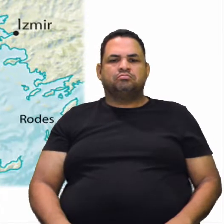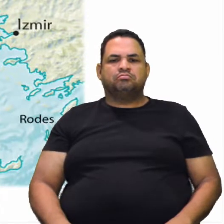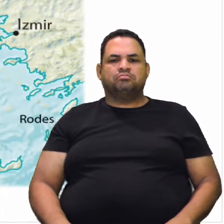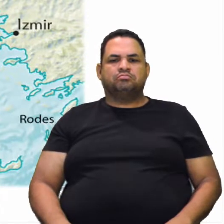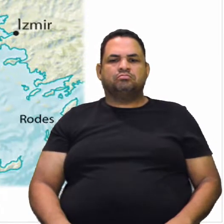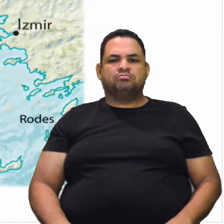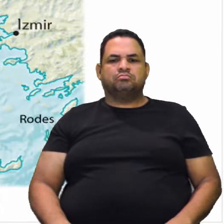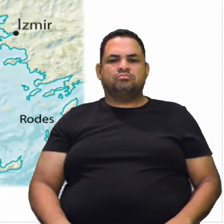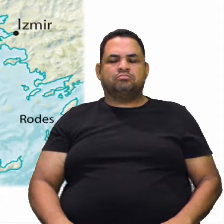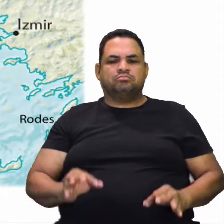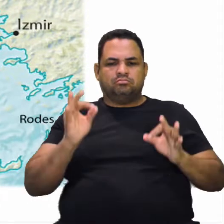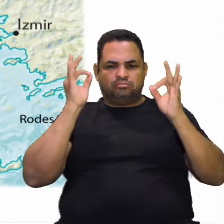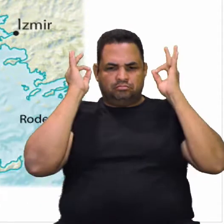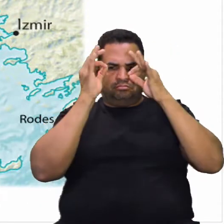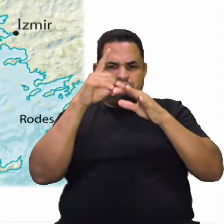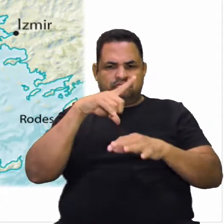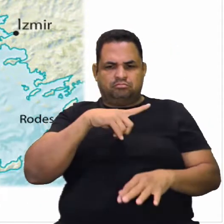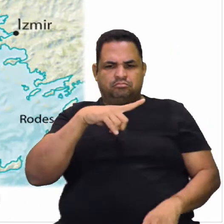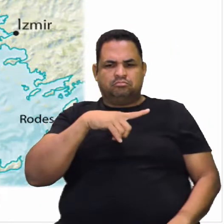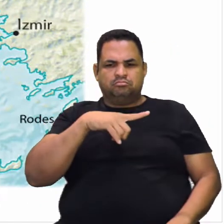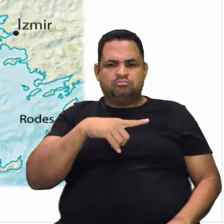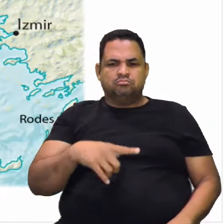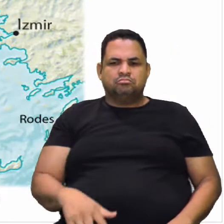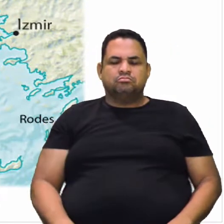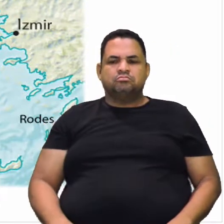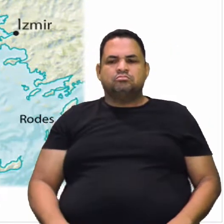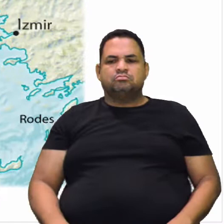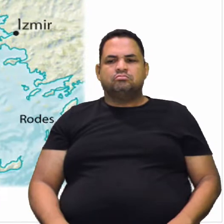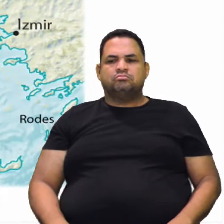A Grécia ela era formada por